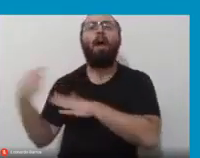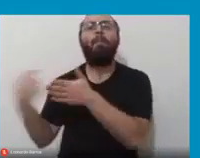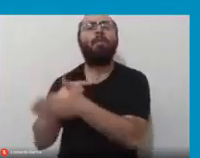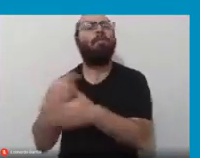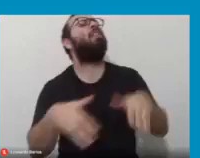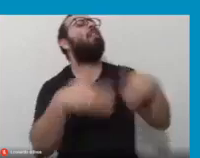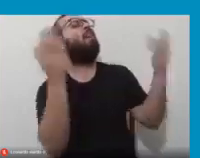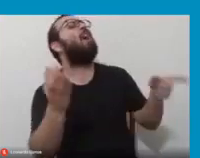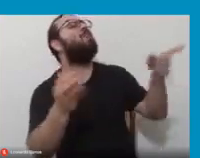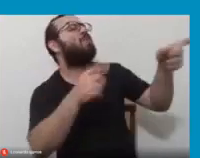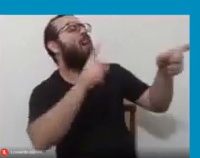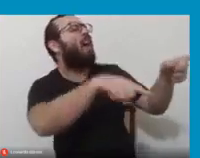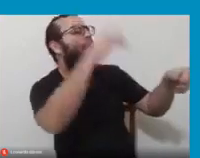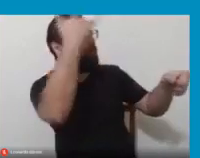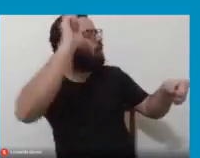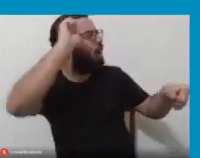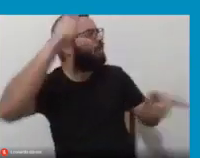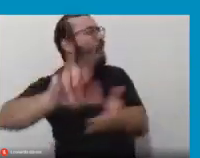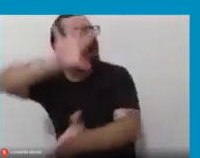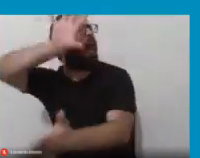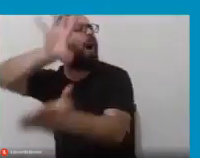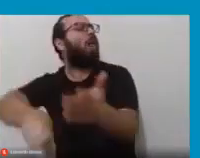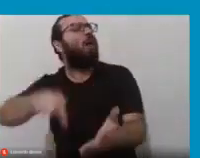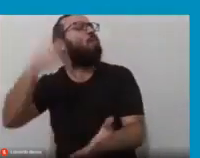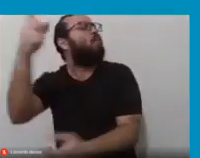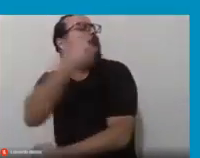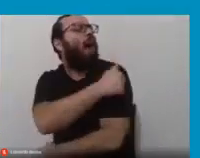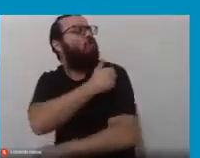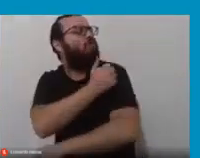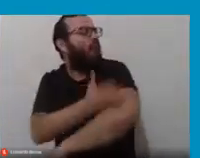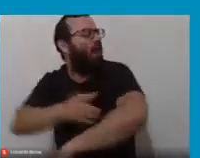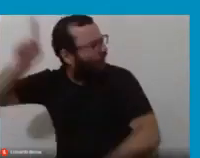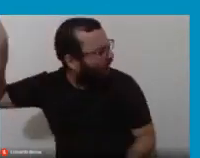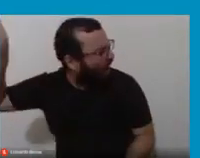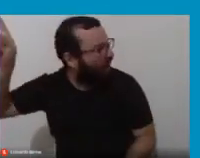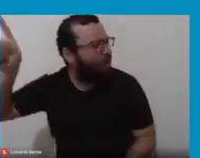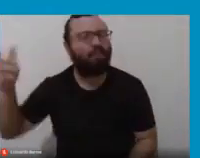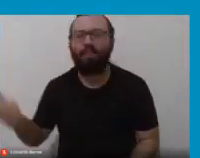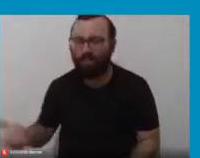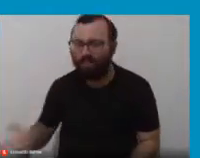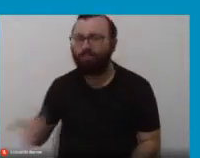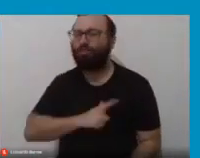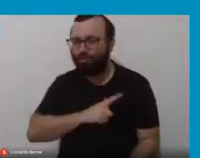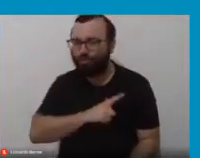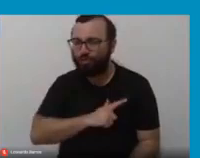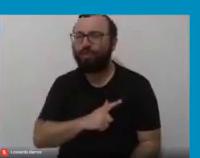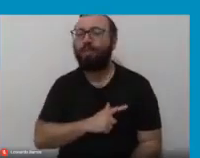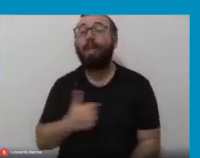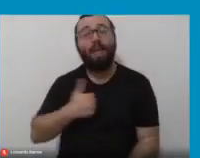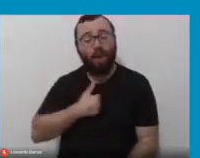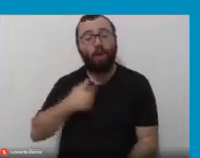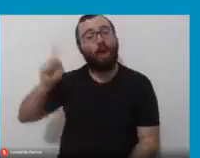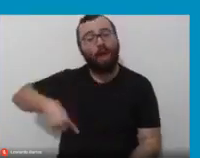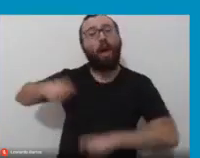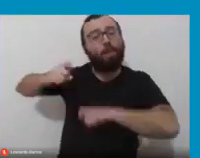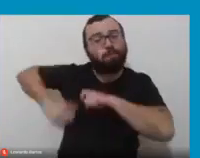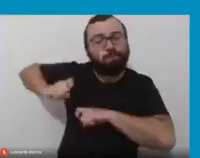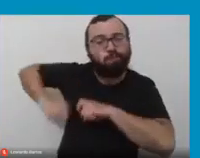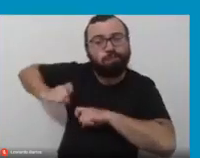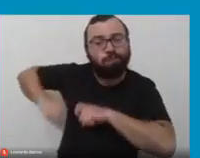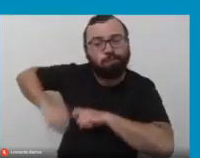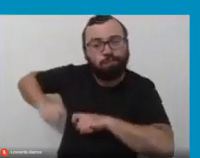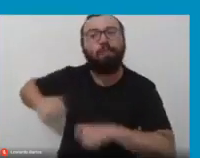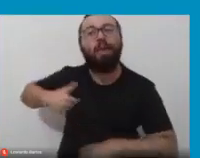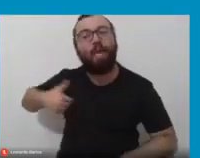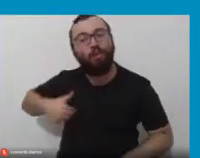era a pessoa negra que tinha roubado algum aluno branco lá dentro. Eu sou aquela que foi estuprada várias vezes quando era